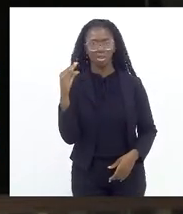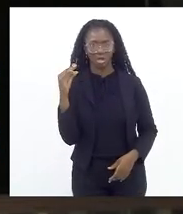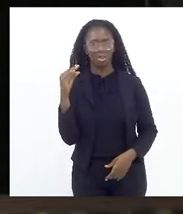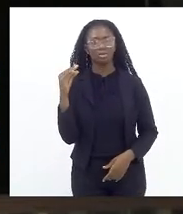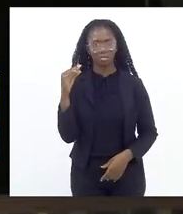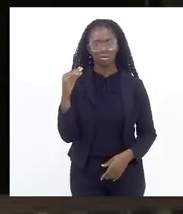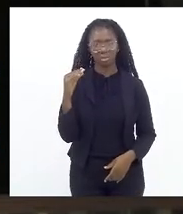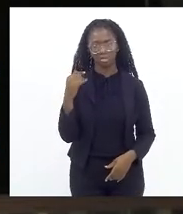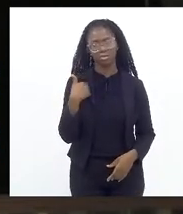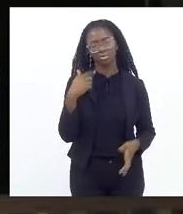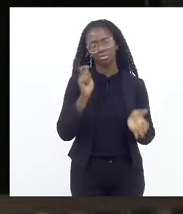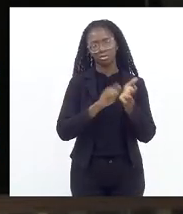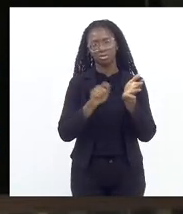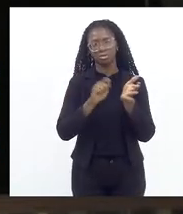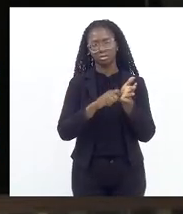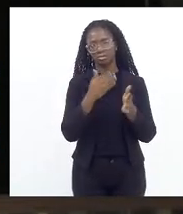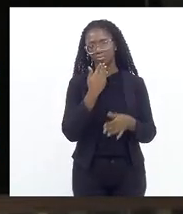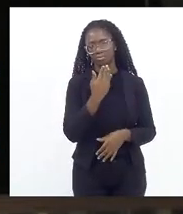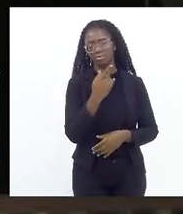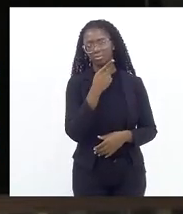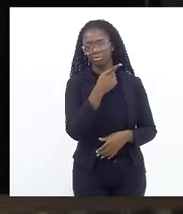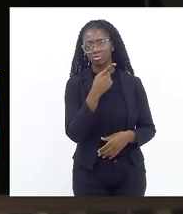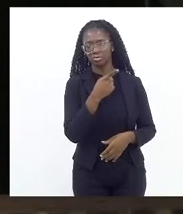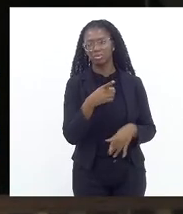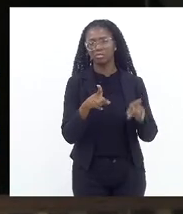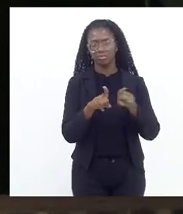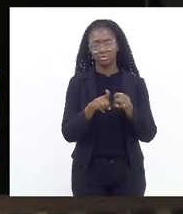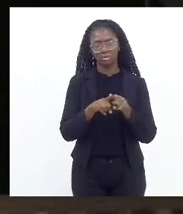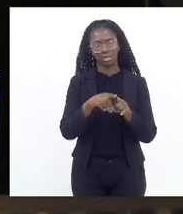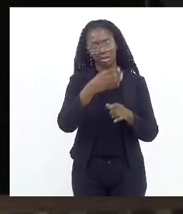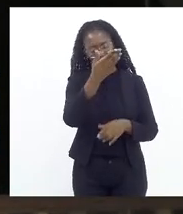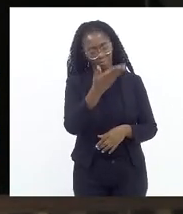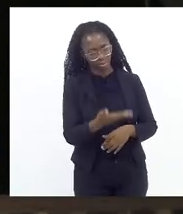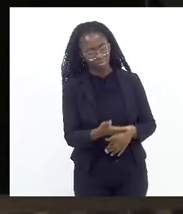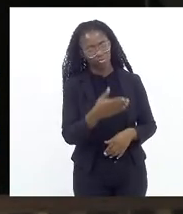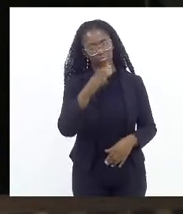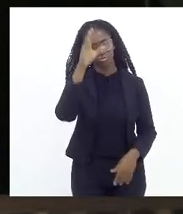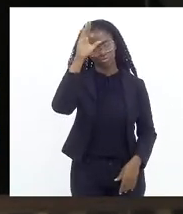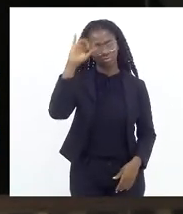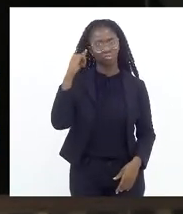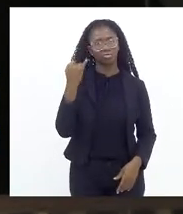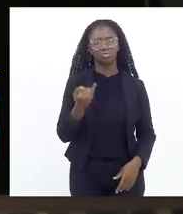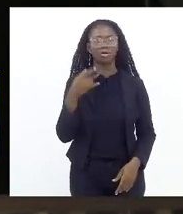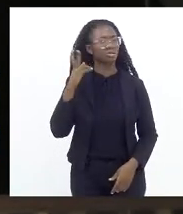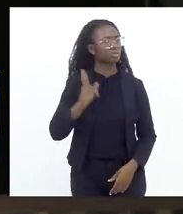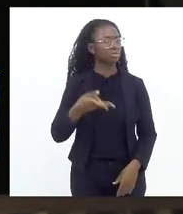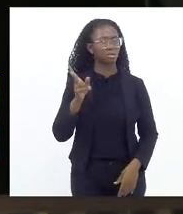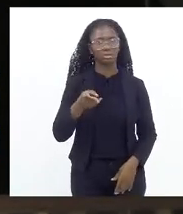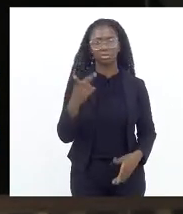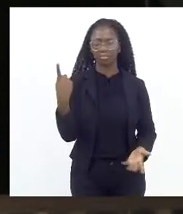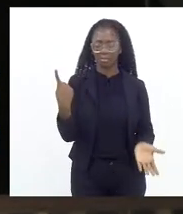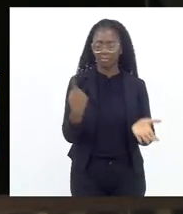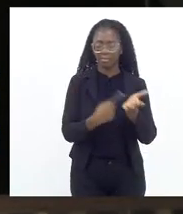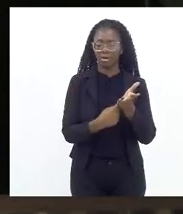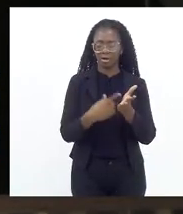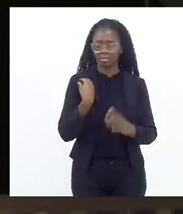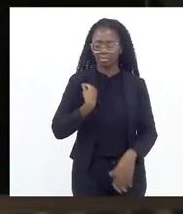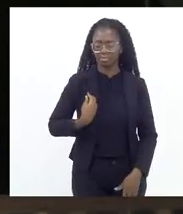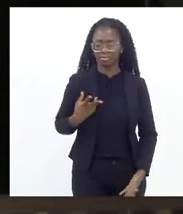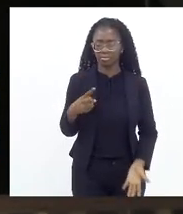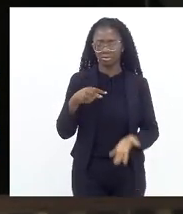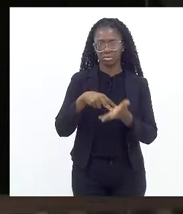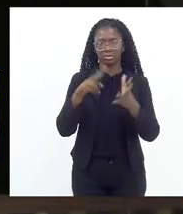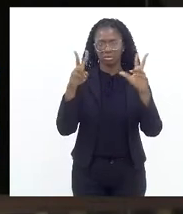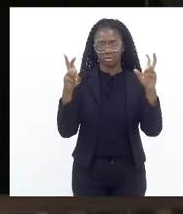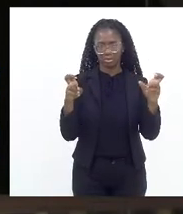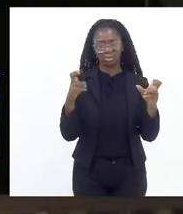fui autora desse requerimento, e Vossa Excelência, como sempre, marcando presença nesses temas.